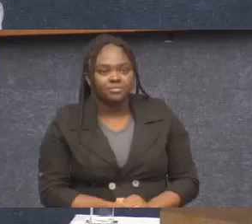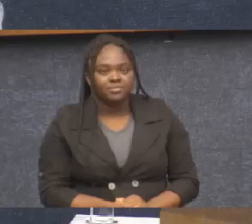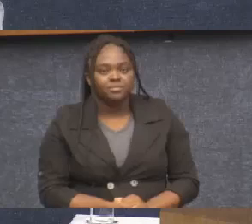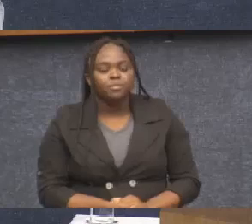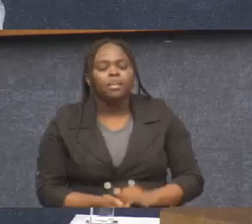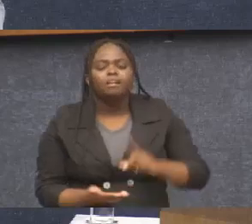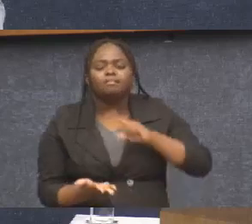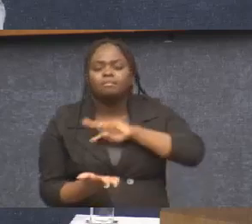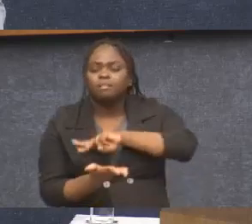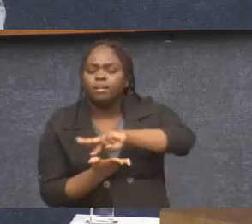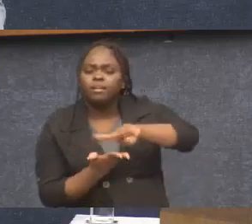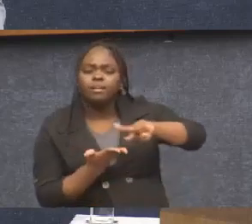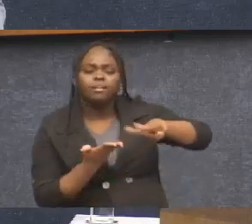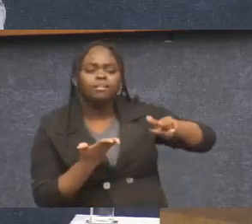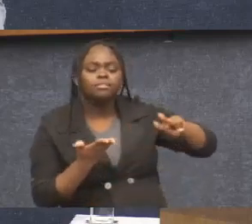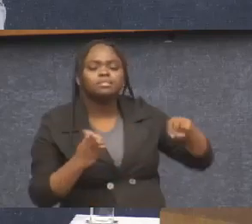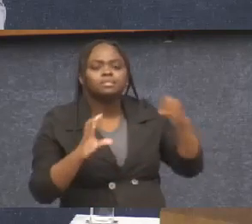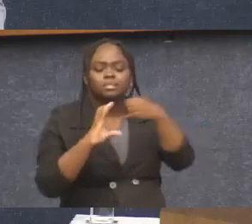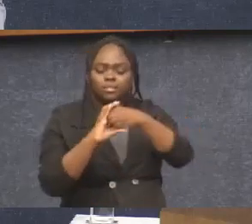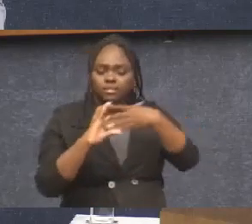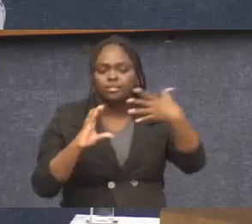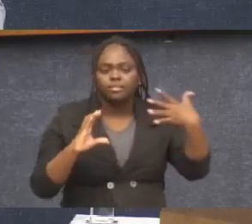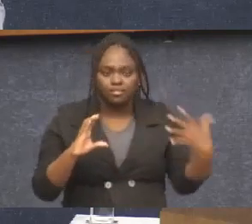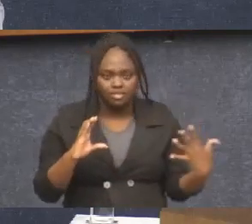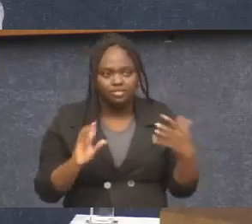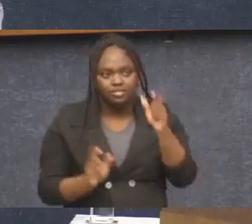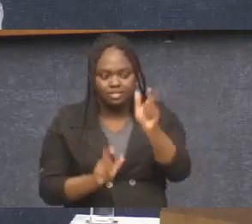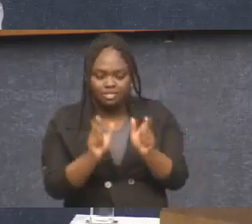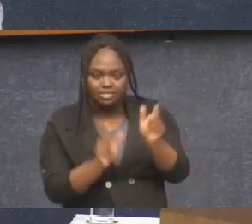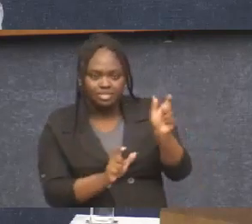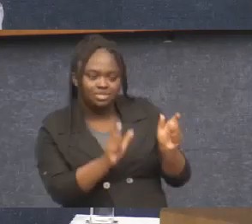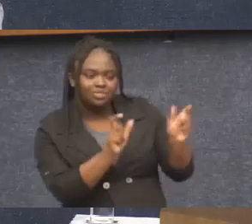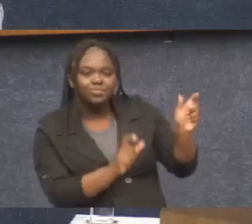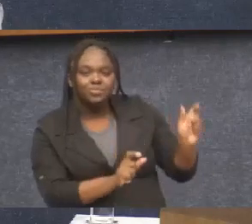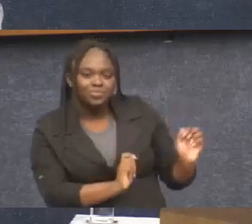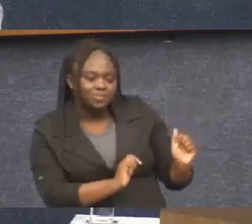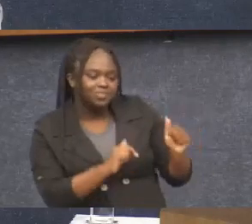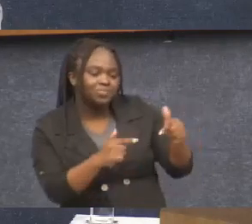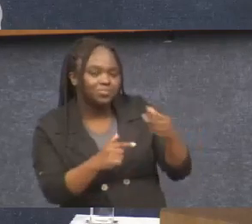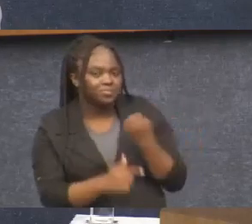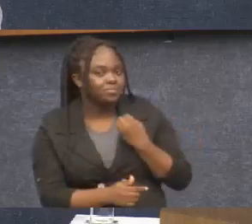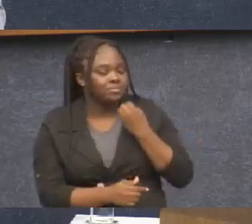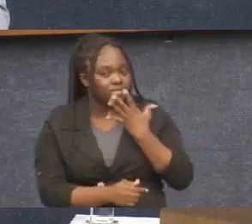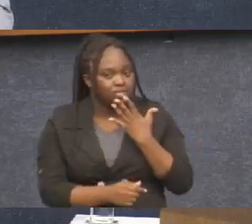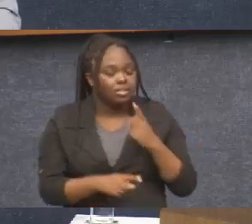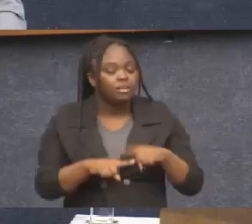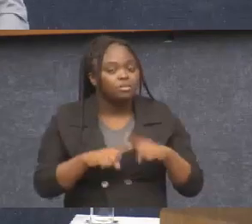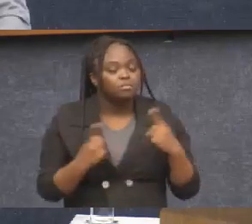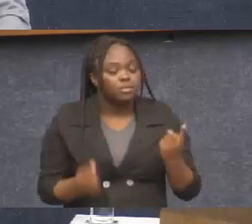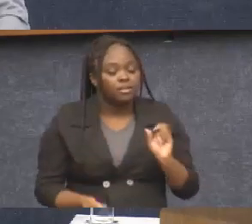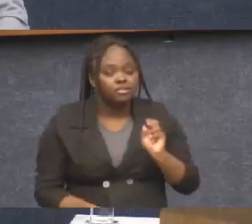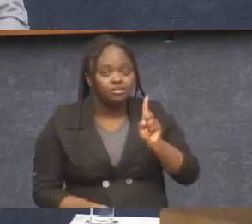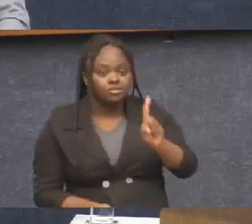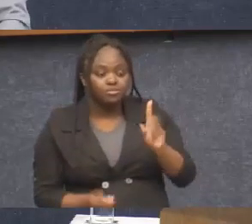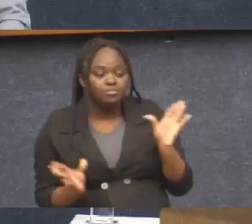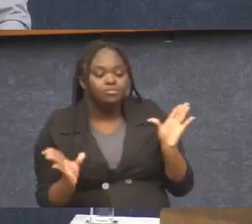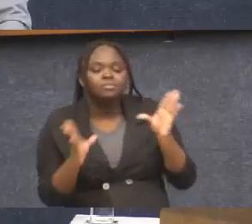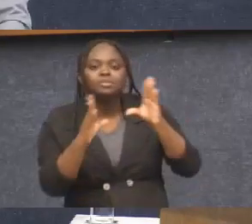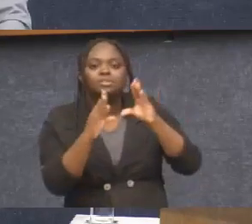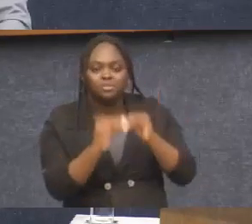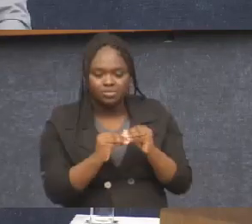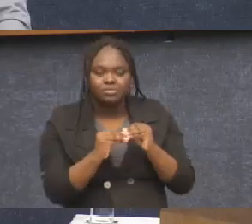Várias são as virtudes dos benfeitores, mas uma delas resume bem a vocação de todos,